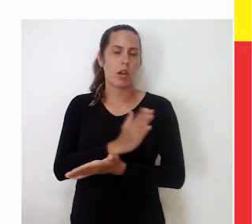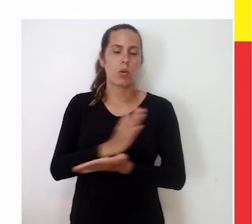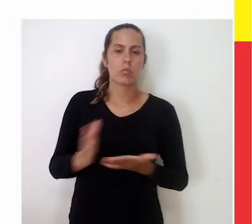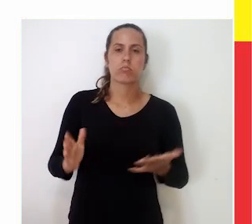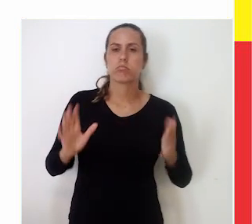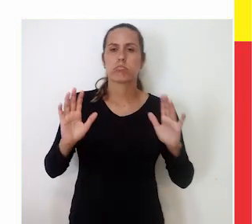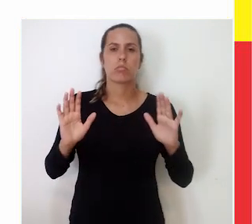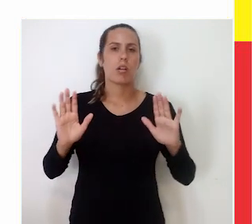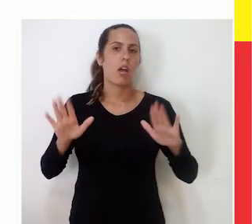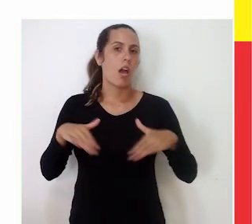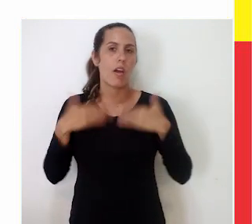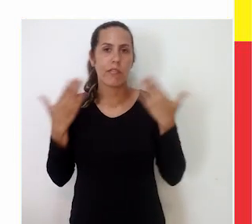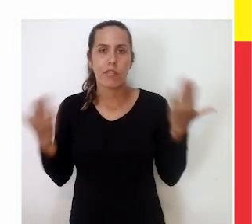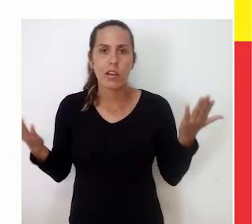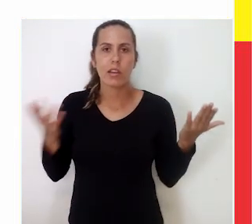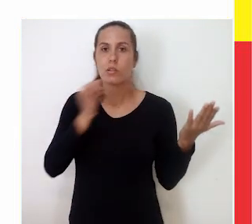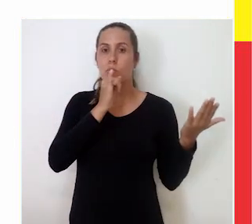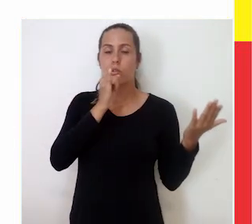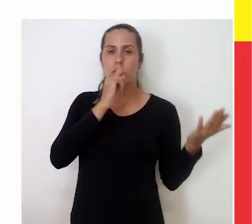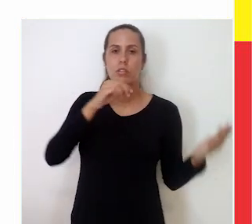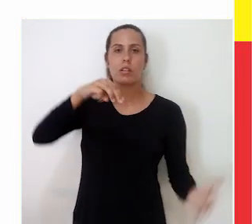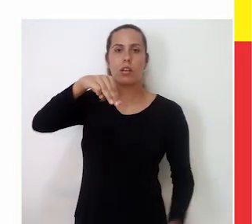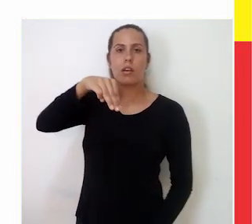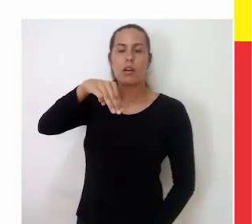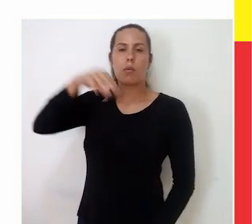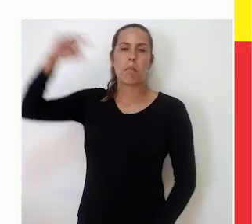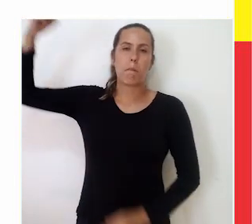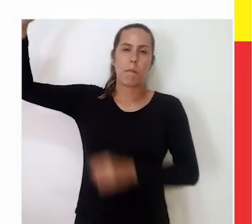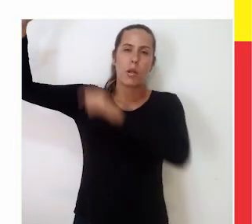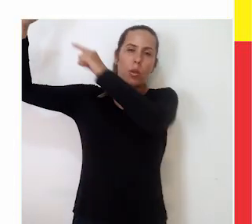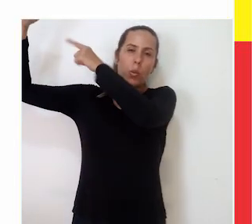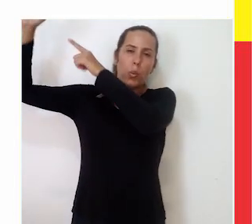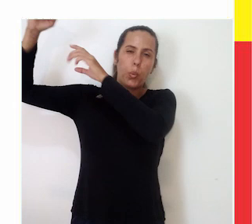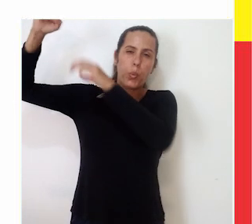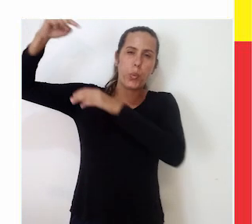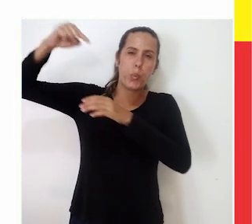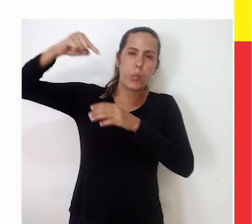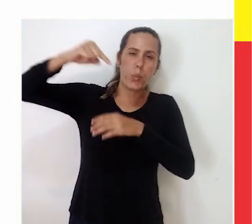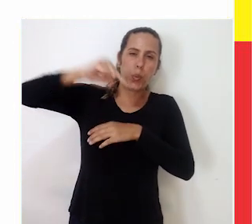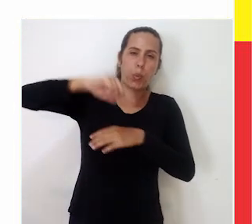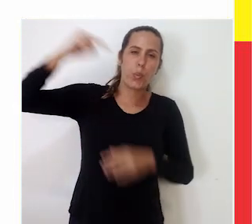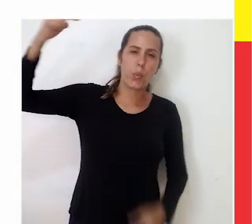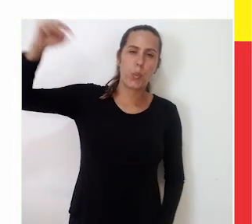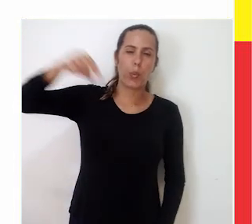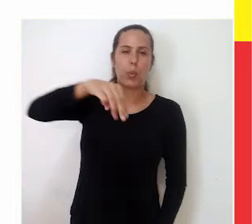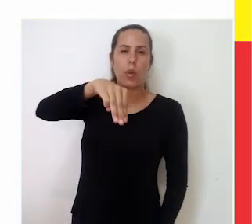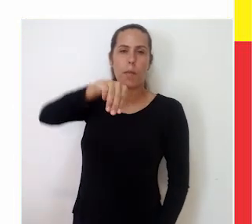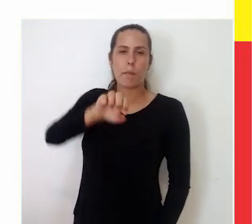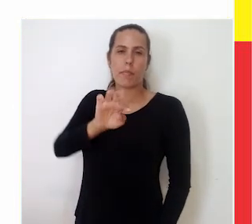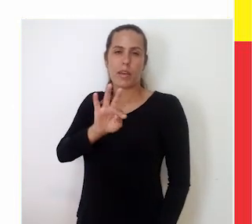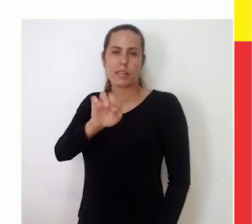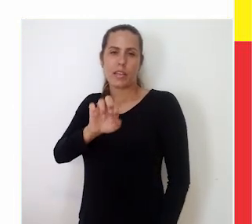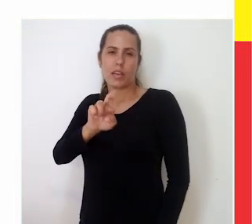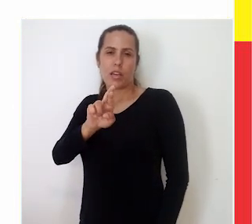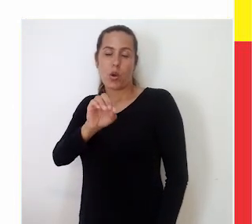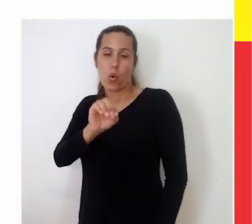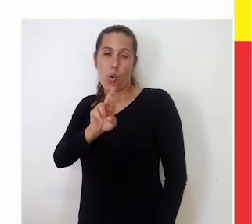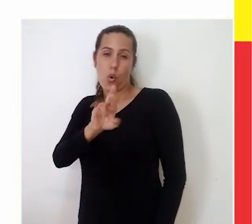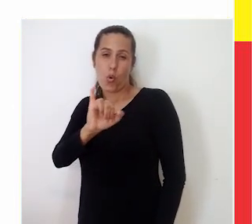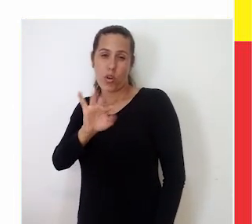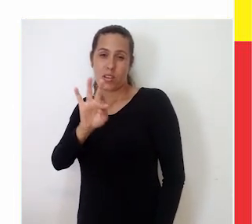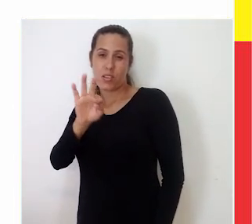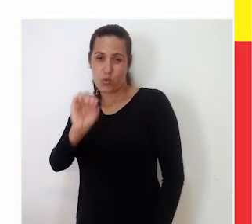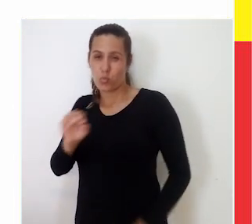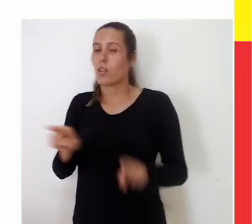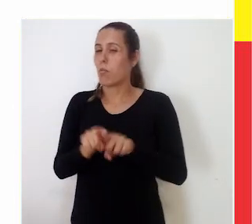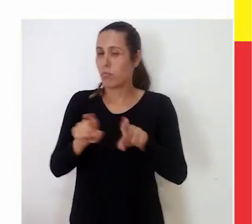eventos meteorológicos, como os meteoritos, a queda de um meteorito. Veja só a imagem, tá certo? Veja que onda grande,